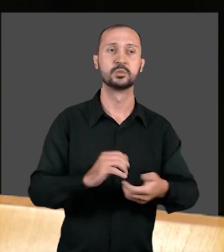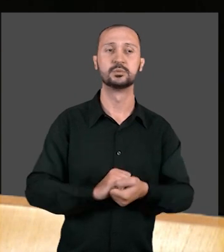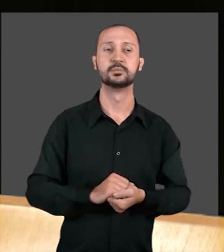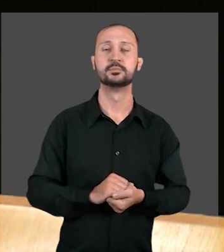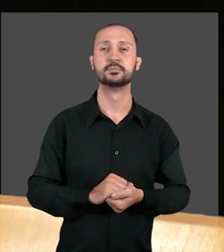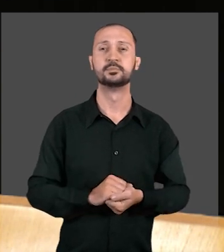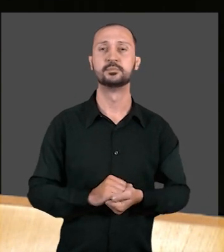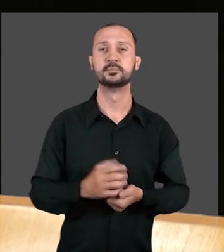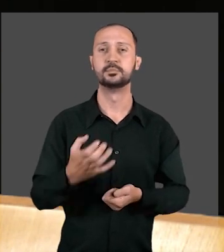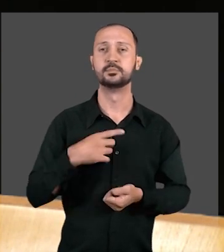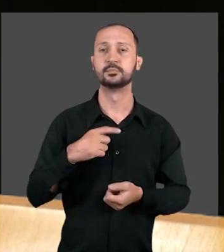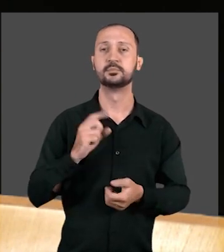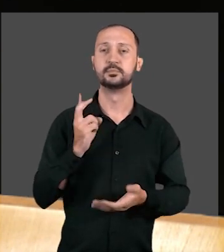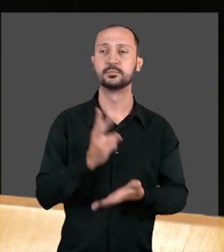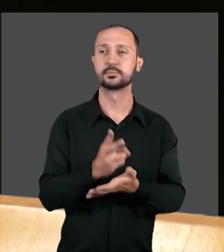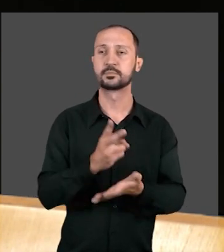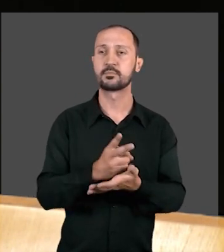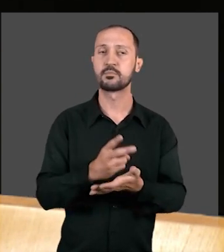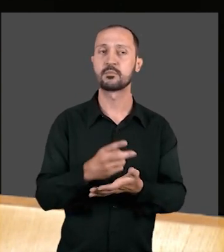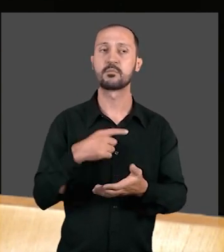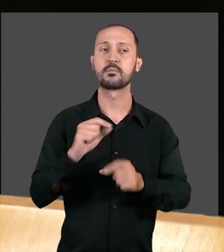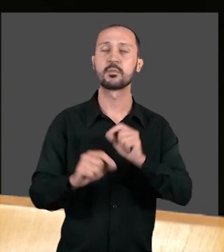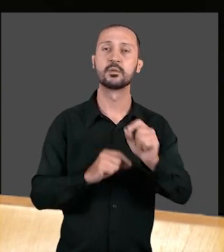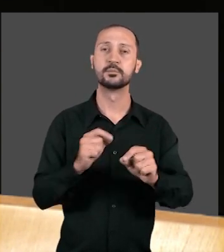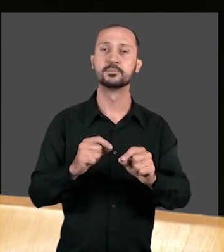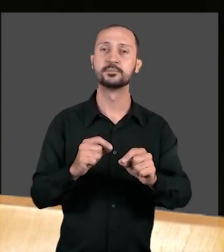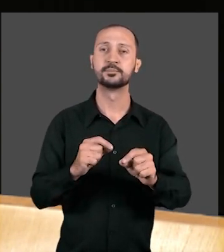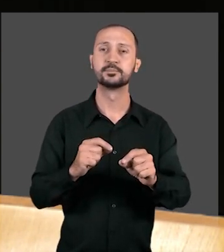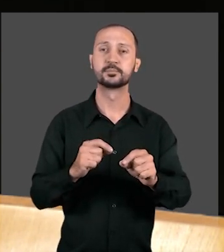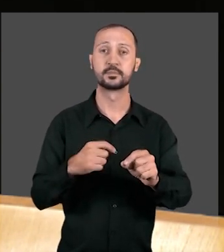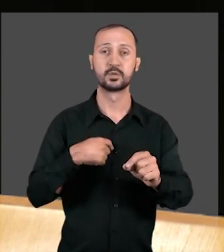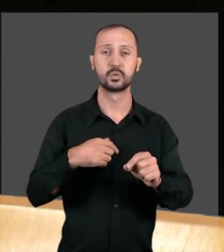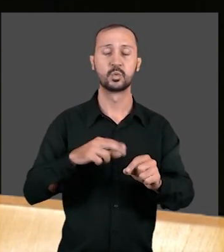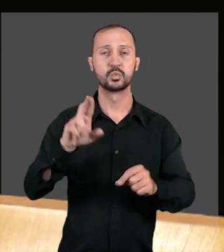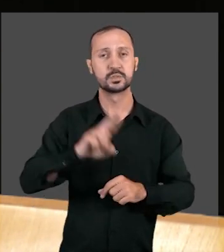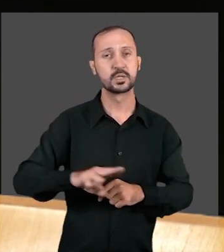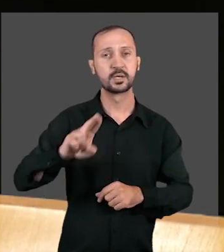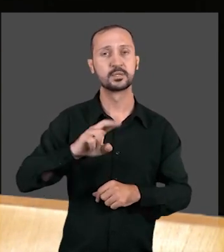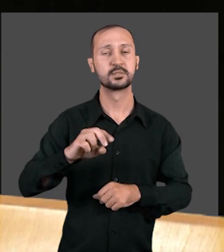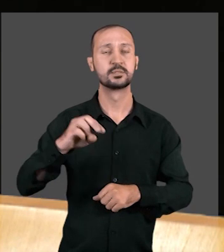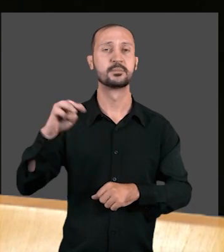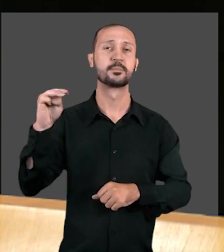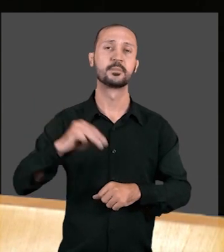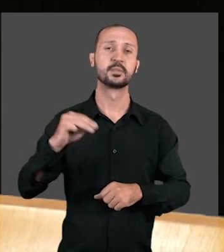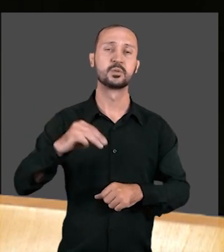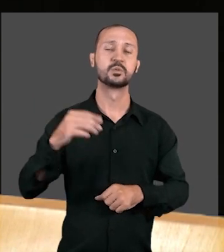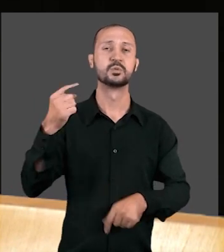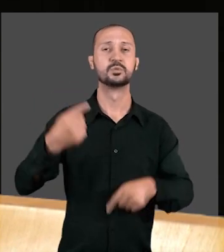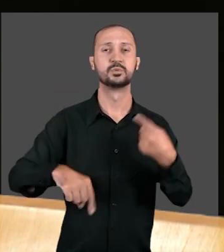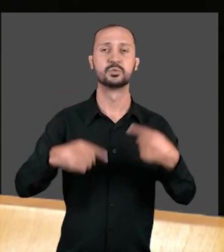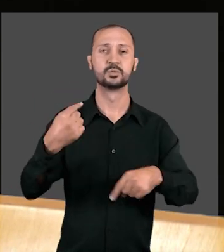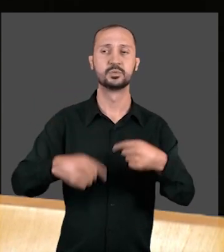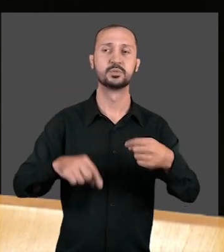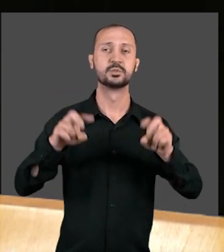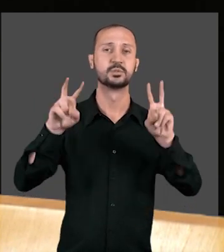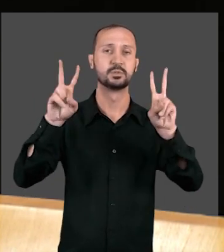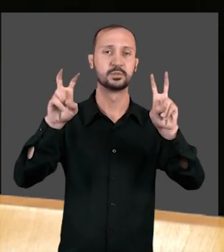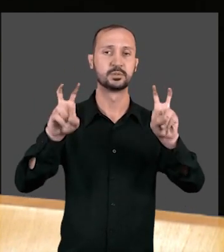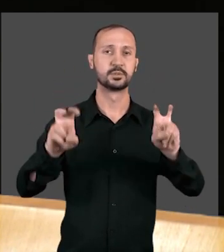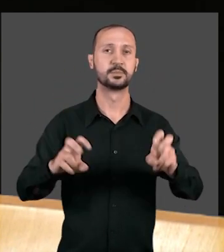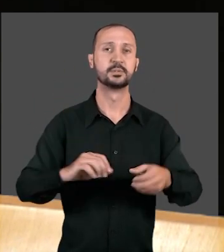gostaria de investir esses minutos finais discutindo esses